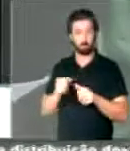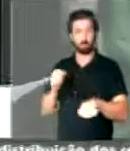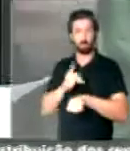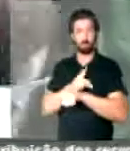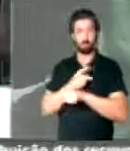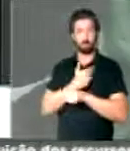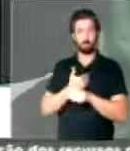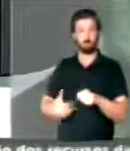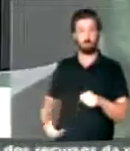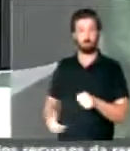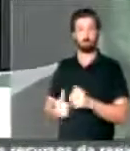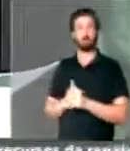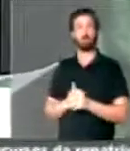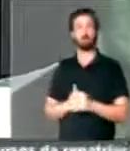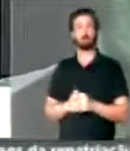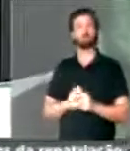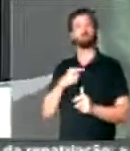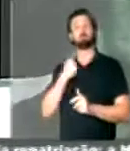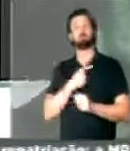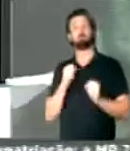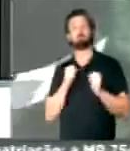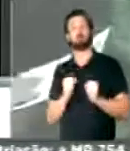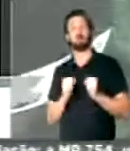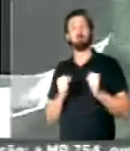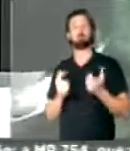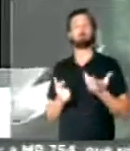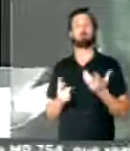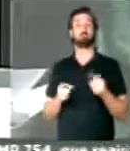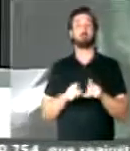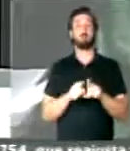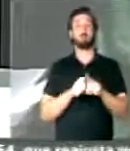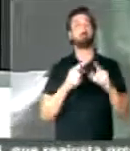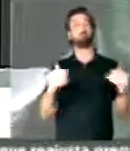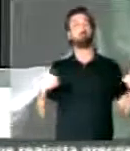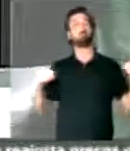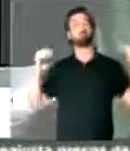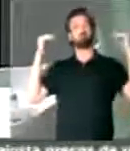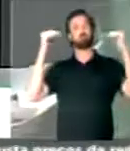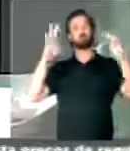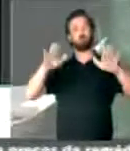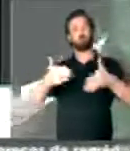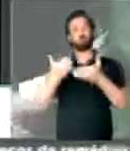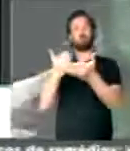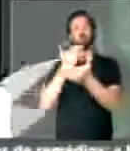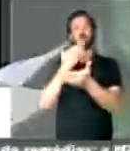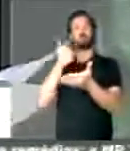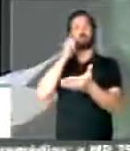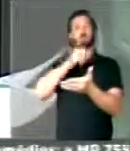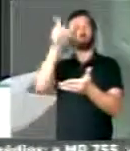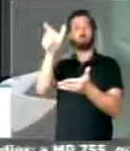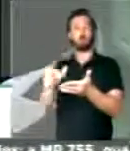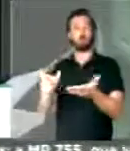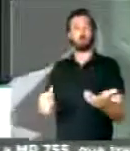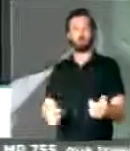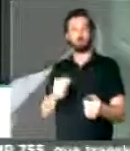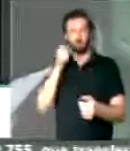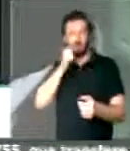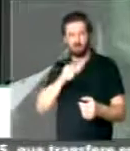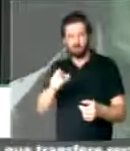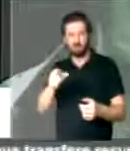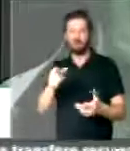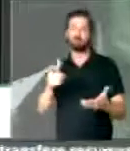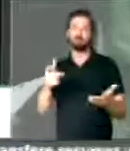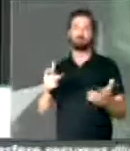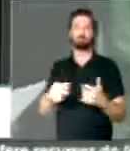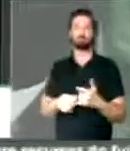Previdência Pública, e que a gente possa ter também a grandeza de homenagear as mulheres, essas mulheres